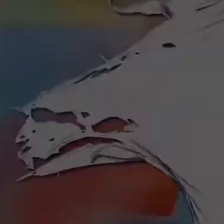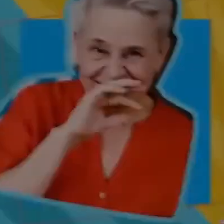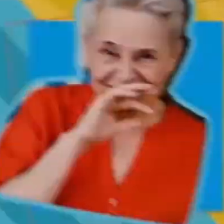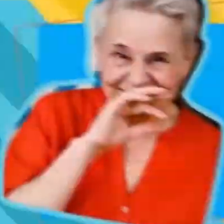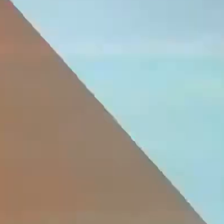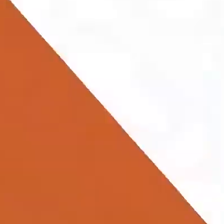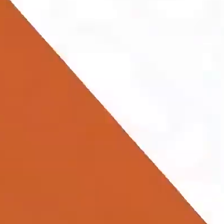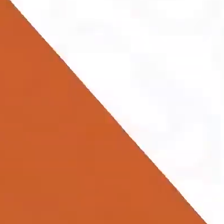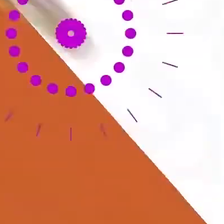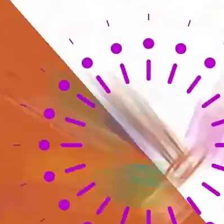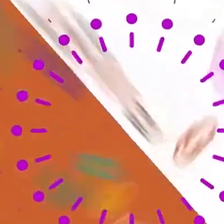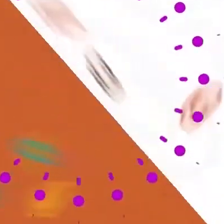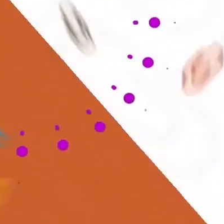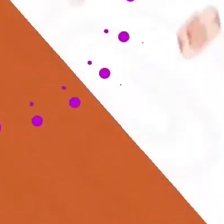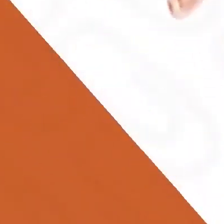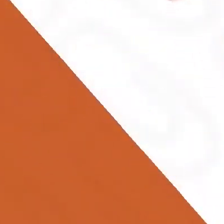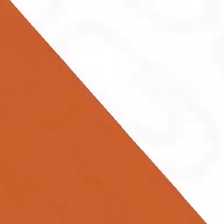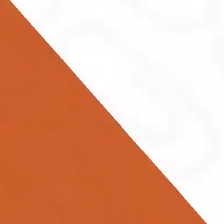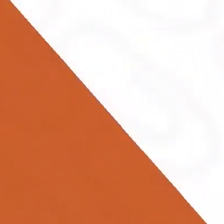Oi Oi